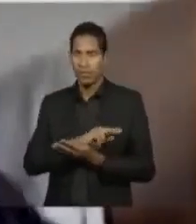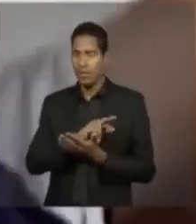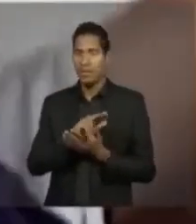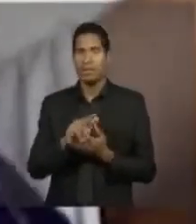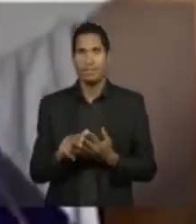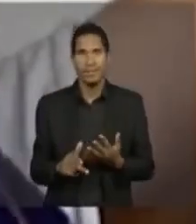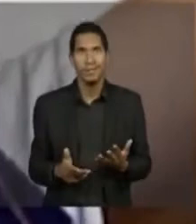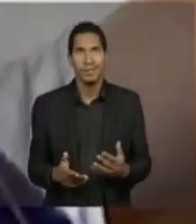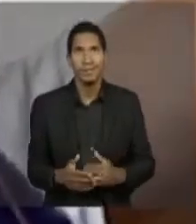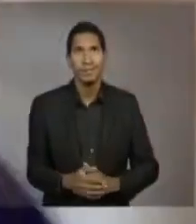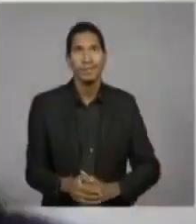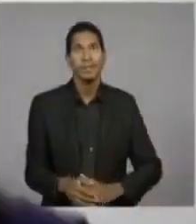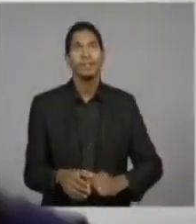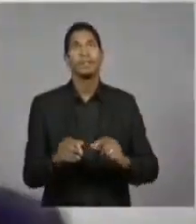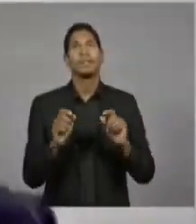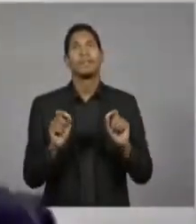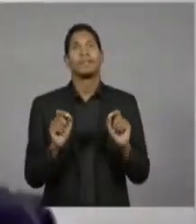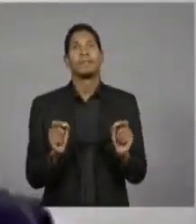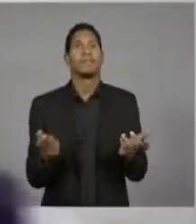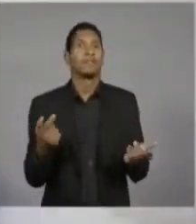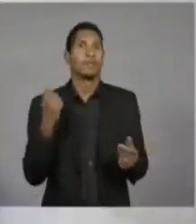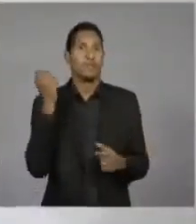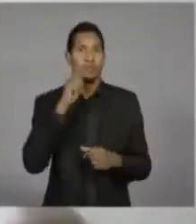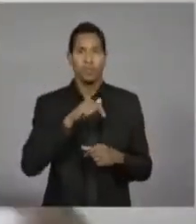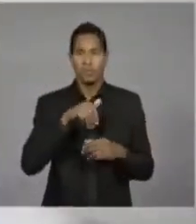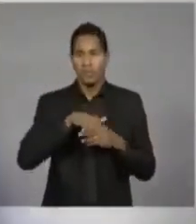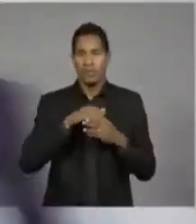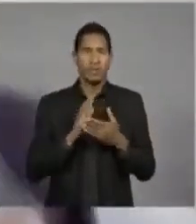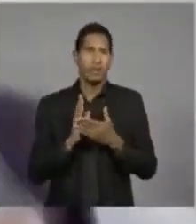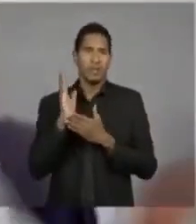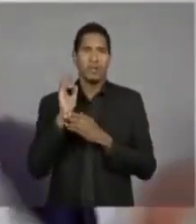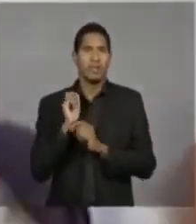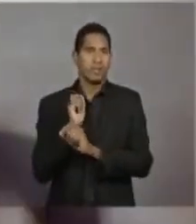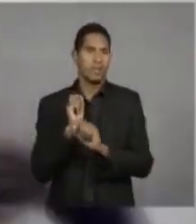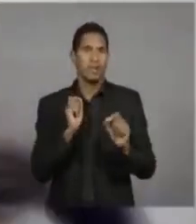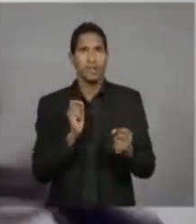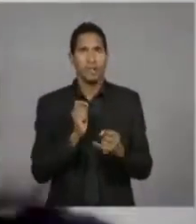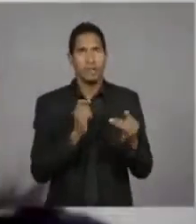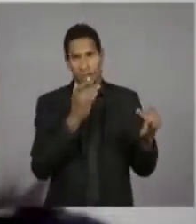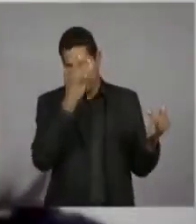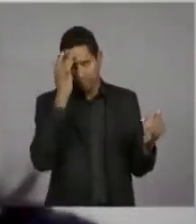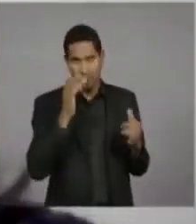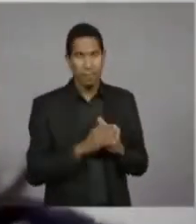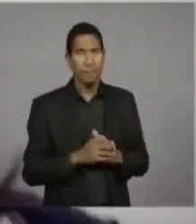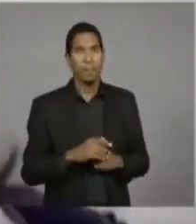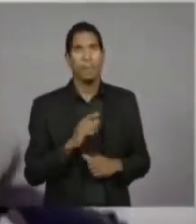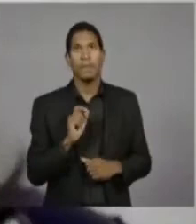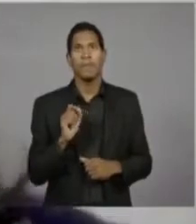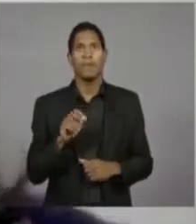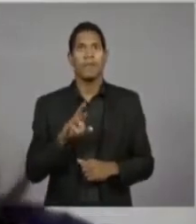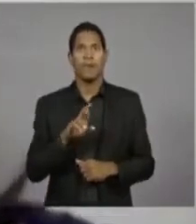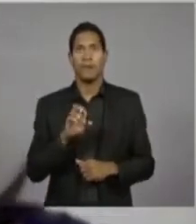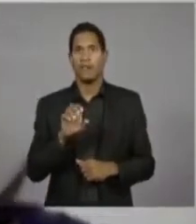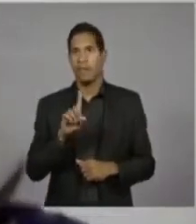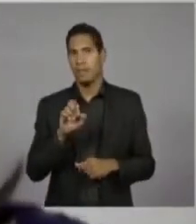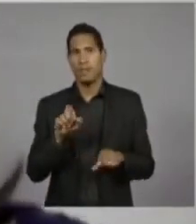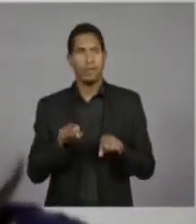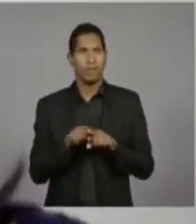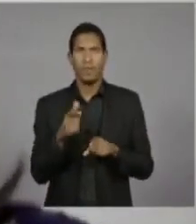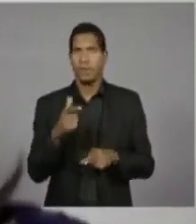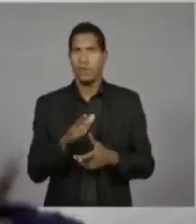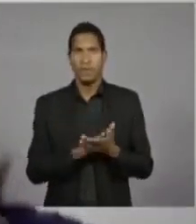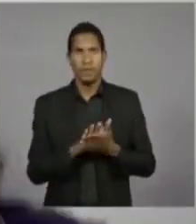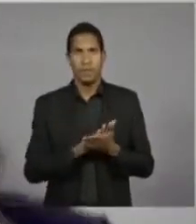diversas. E aí nem eu me elegi e nem essas pessoas, né? A rede também não tem nenhuma candidata ou